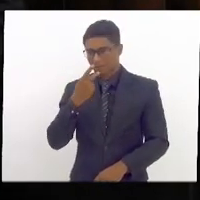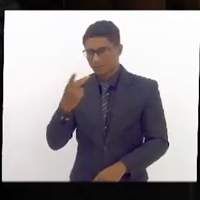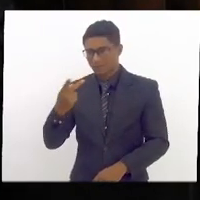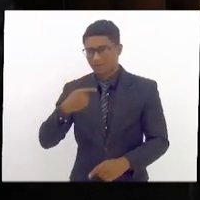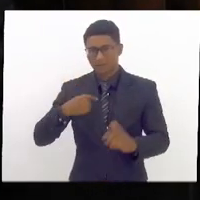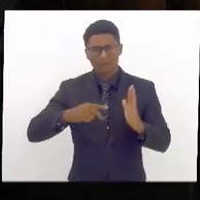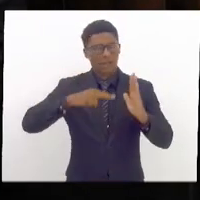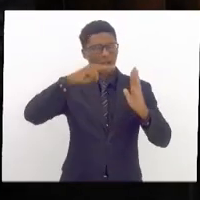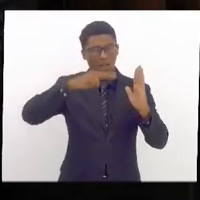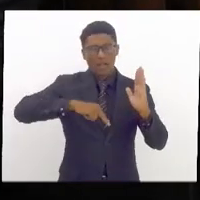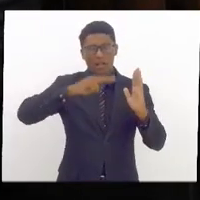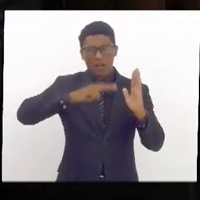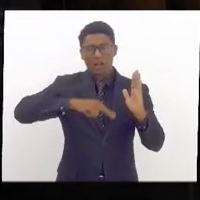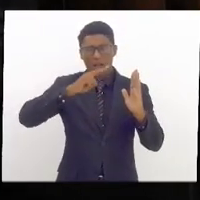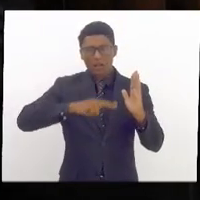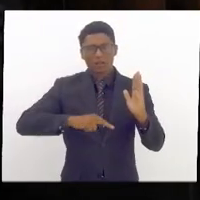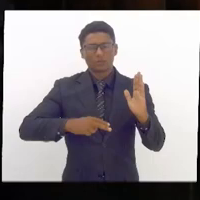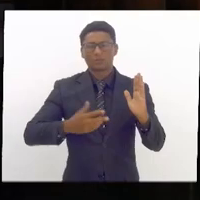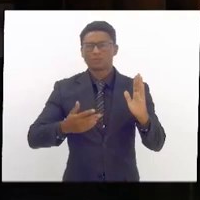e prossigo com várias dúvidas,